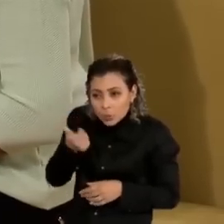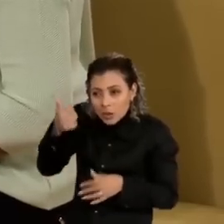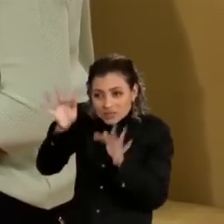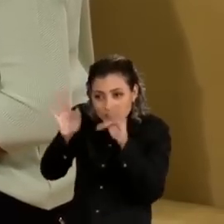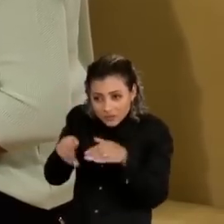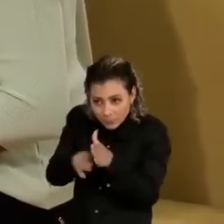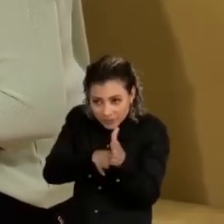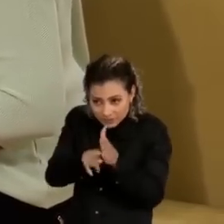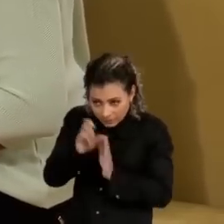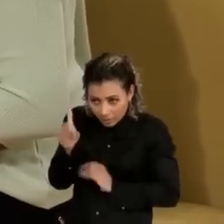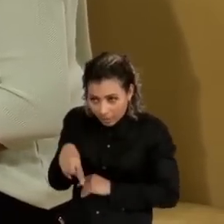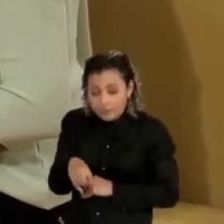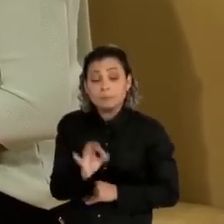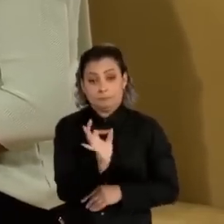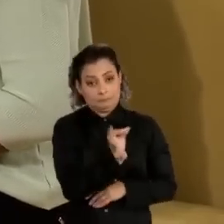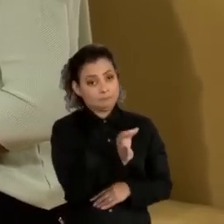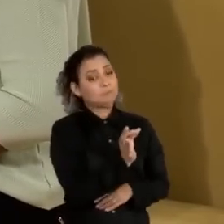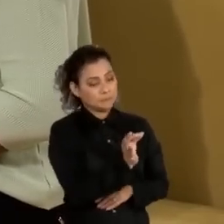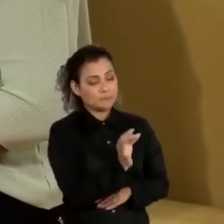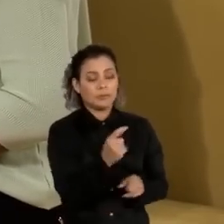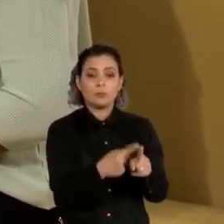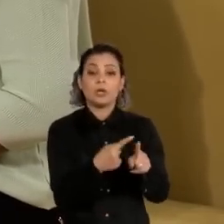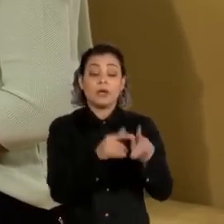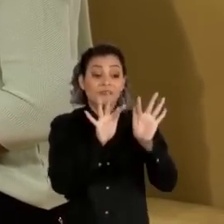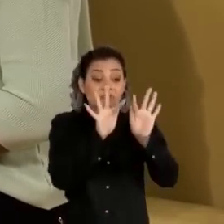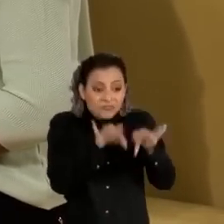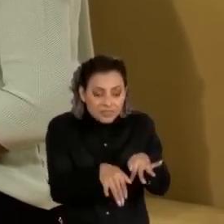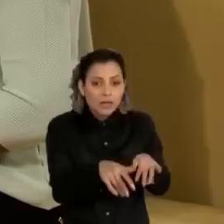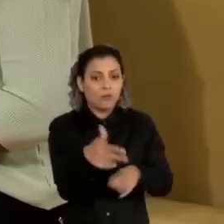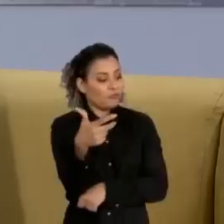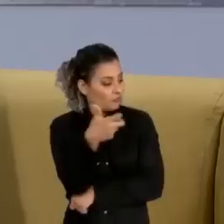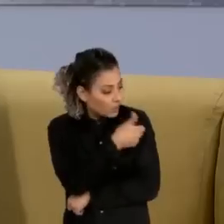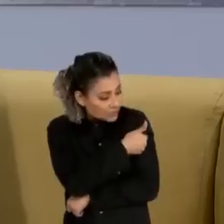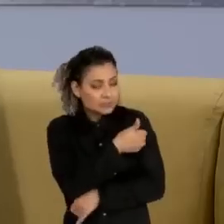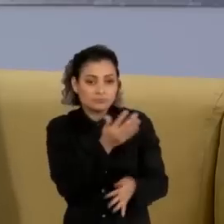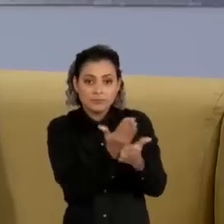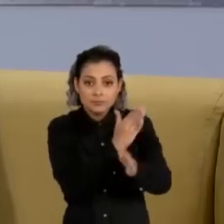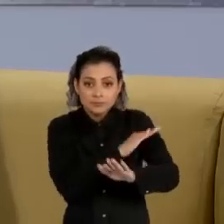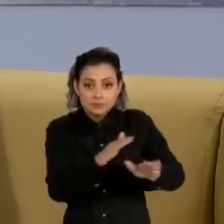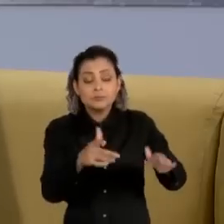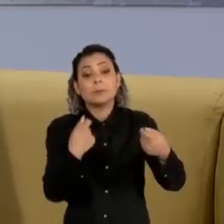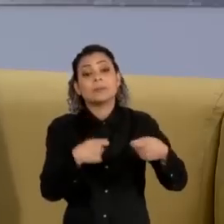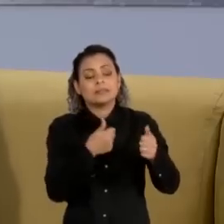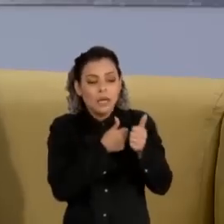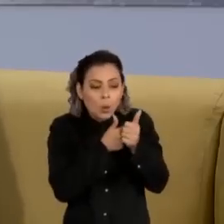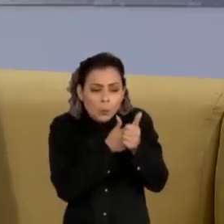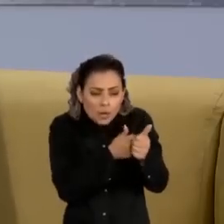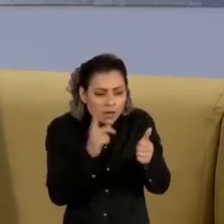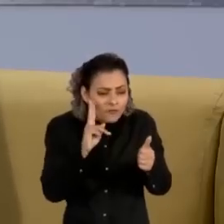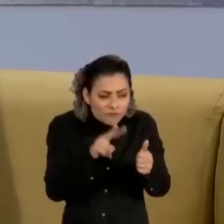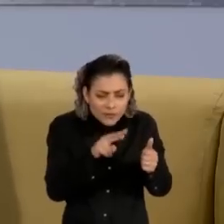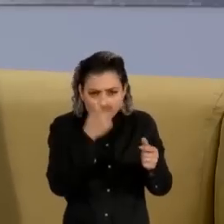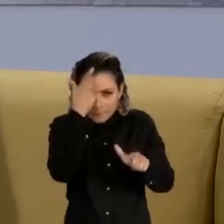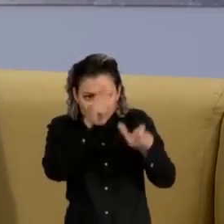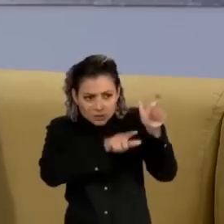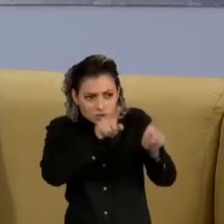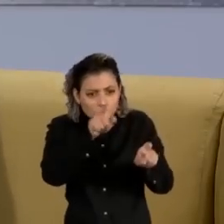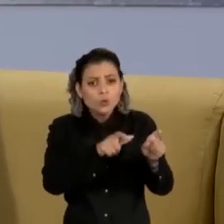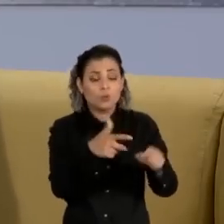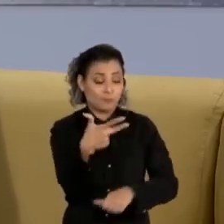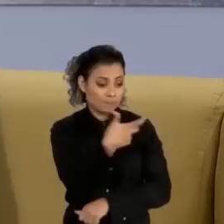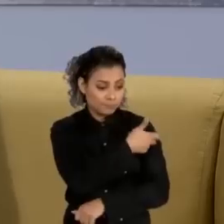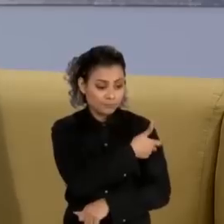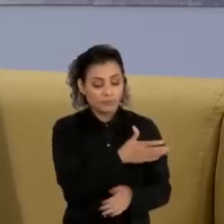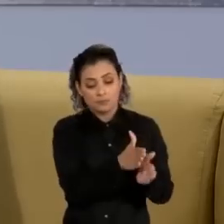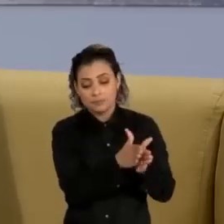pesquisa científica. Sim, porque ao final da aplicação da vacina, é necessário que se acompanhe esses pacientes que receberam a vacina por